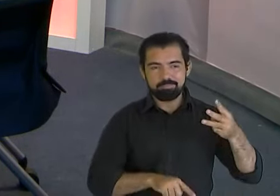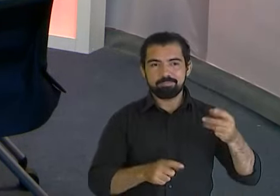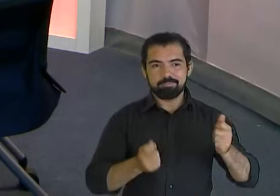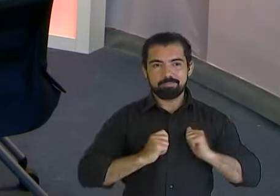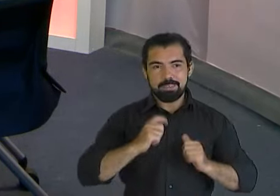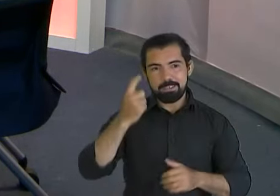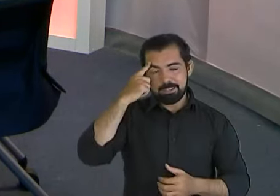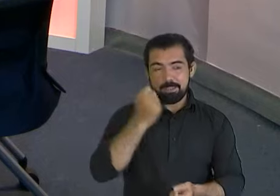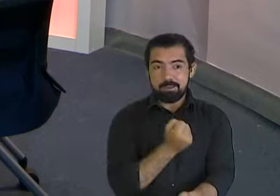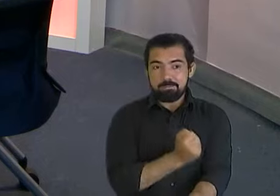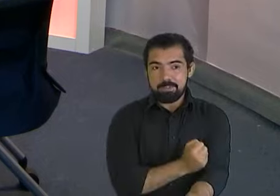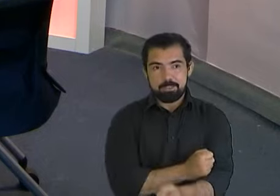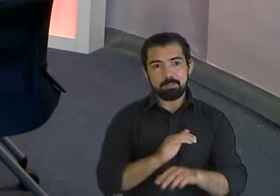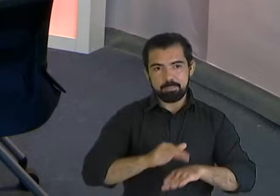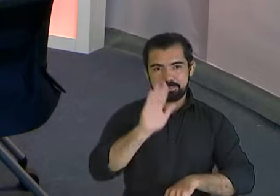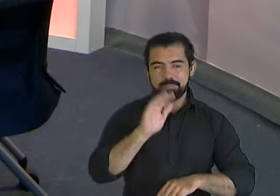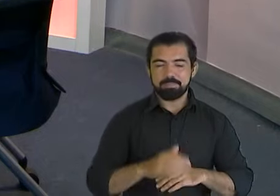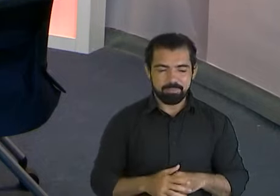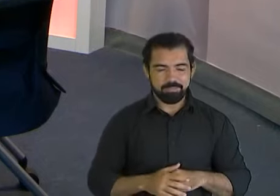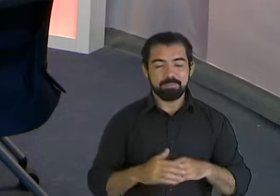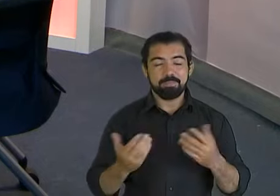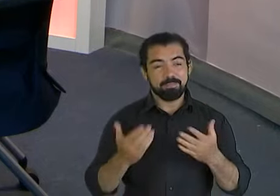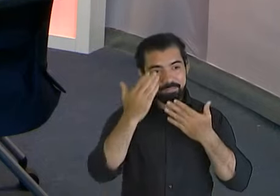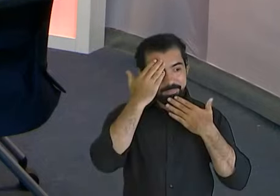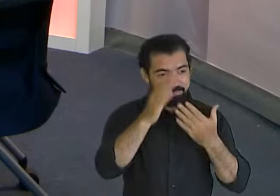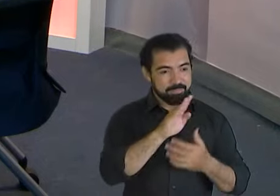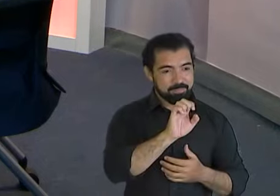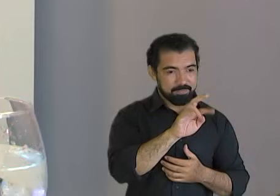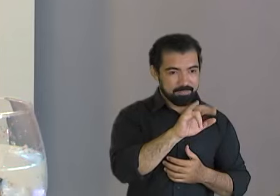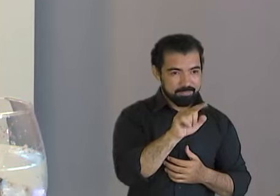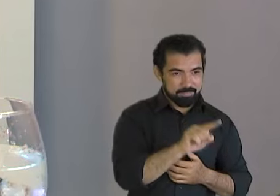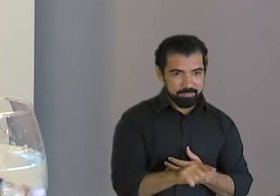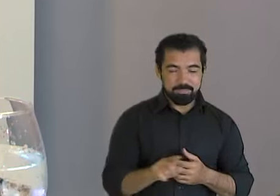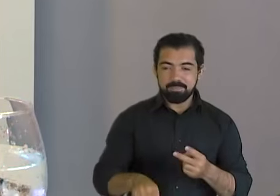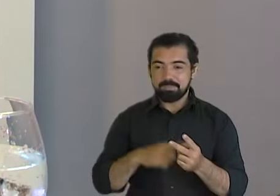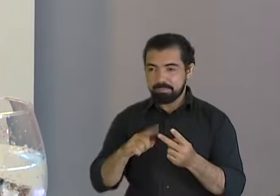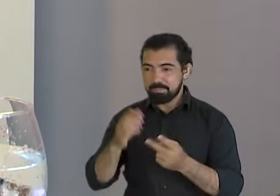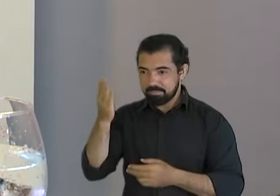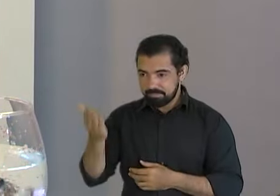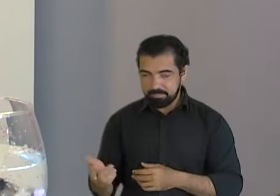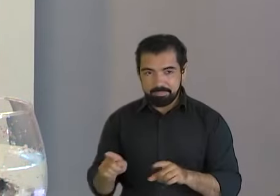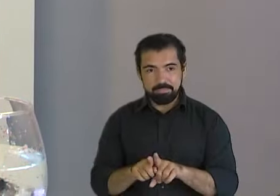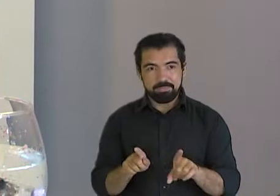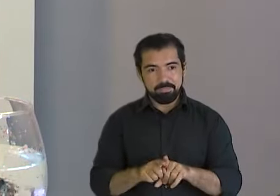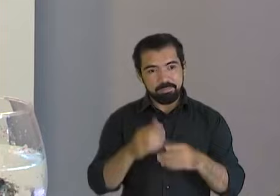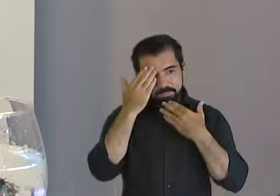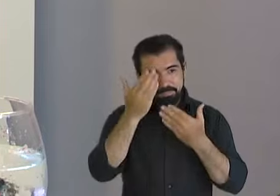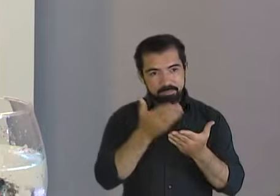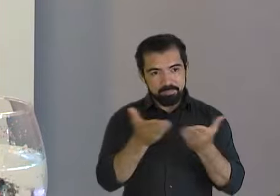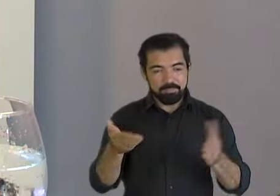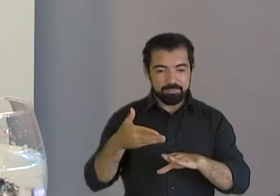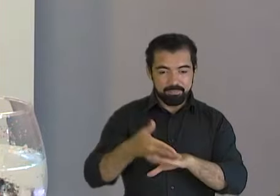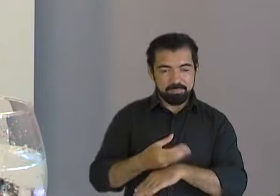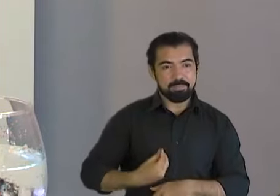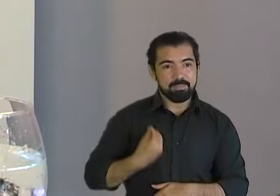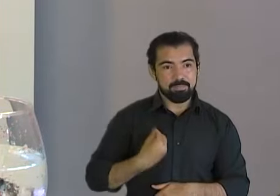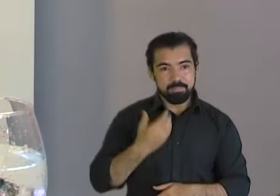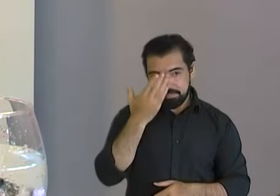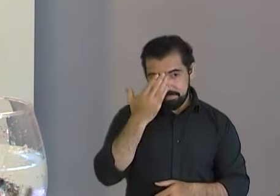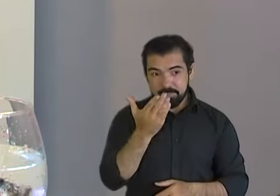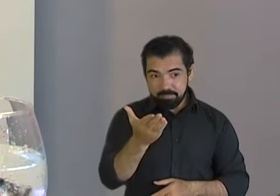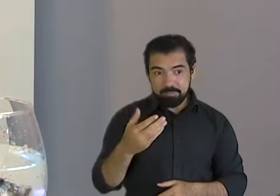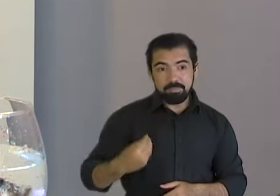da Beatriz, do Dr. Samir, aqui conosco. E o lugar de fala de hoje fica por aqui. Obrigada pela sua companhia aí de casa.